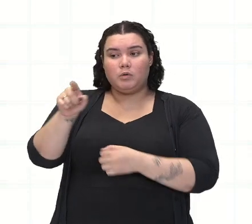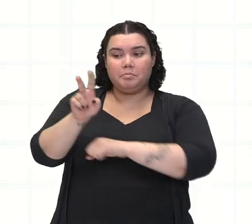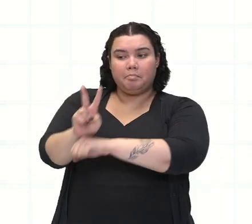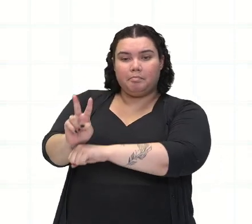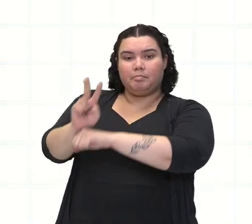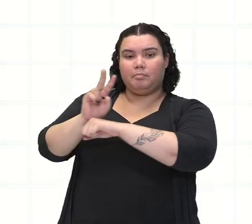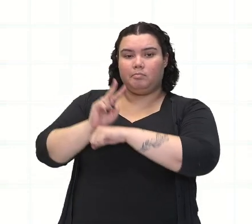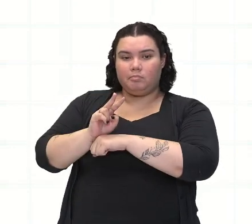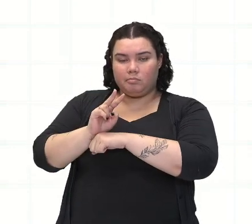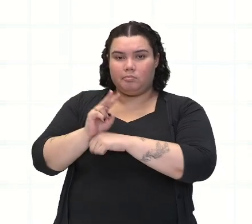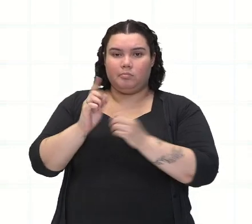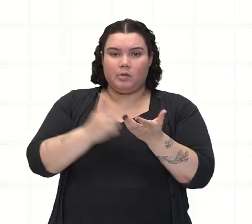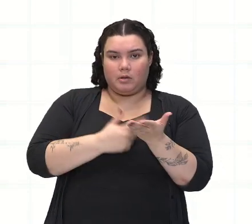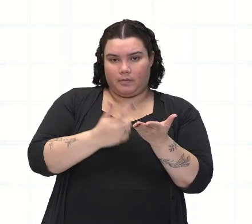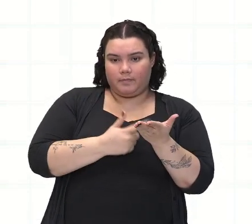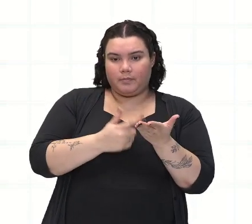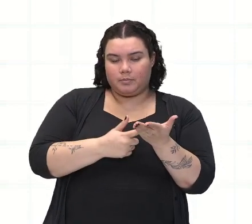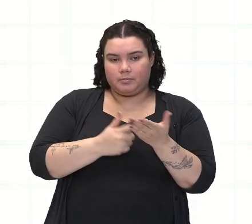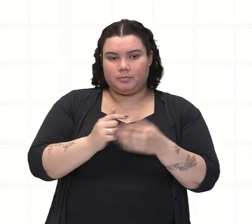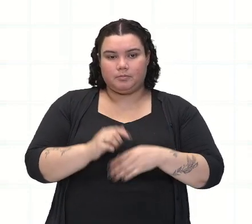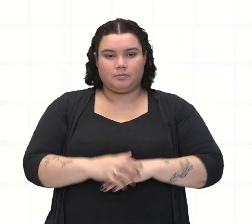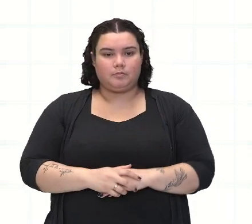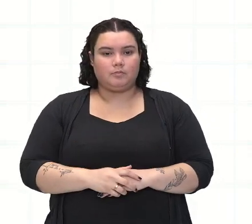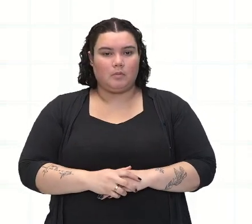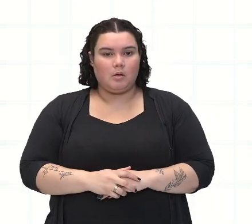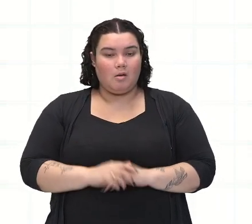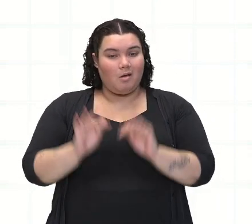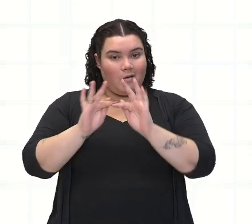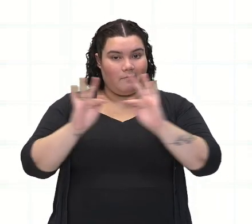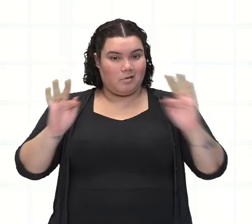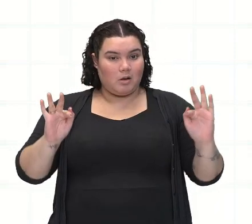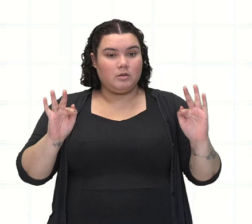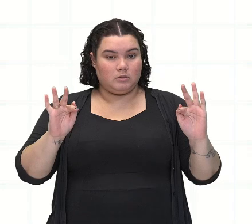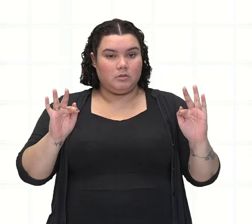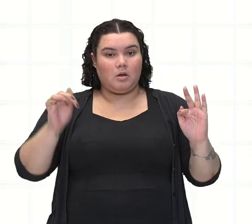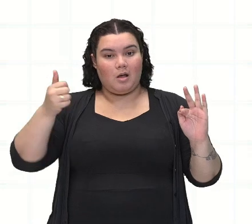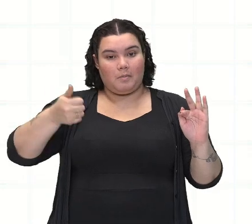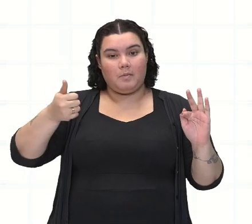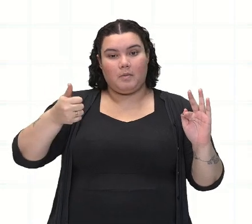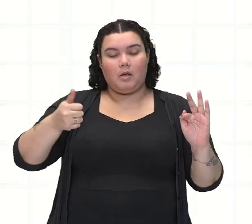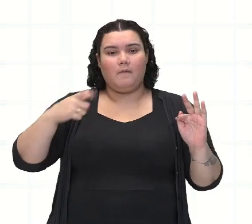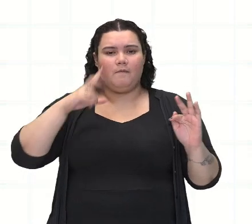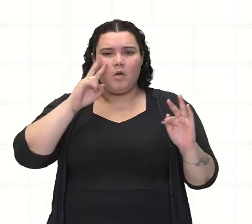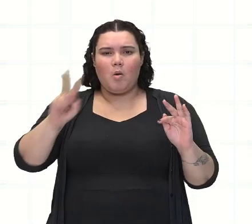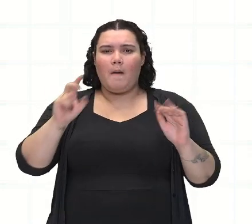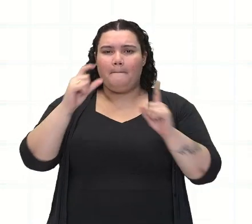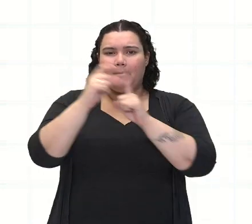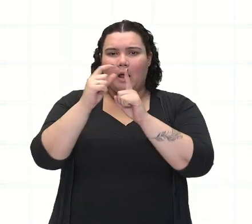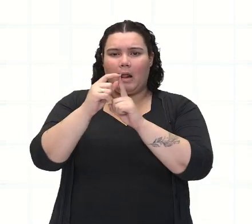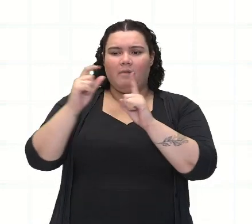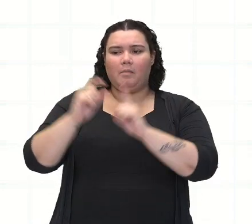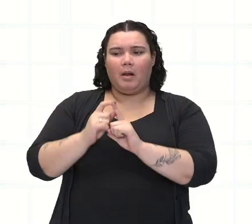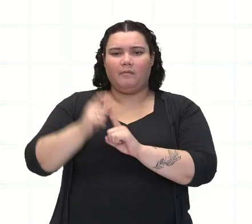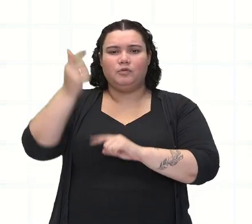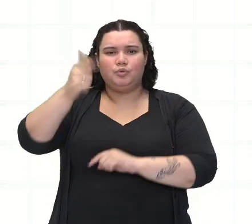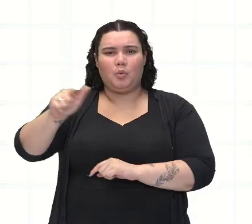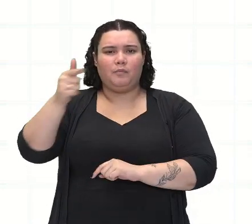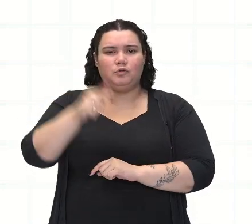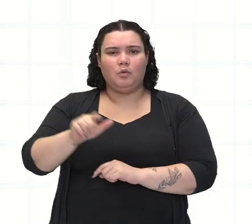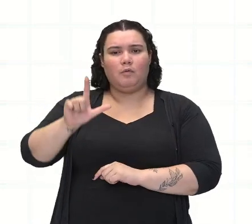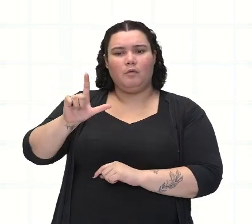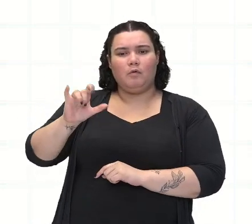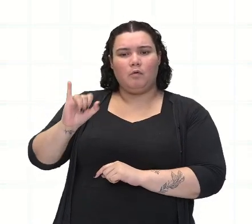me emprestou o livro. Observem que aqui tem duas palavras que estão se repetindo. Então,